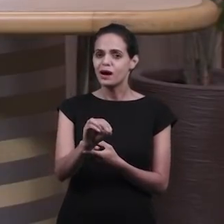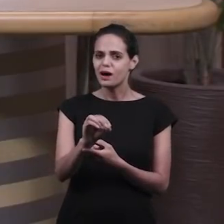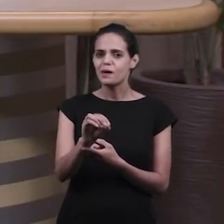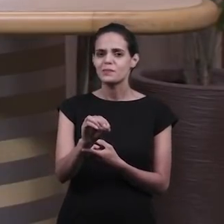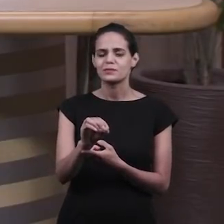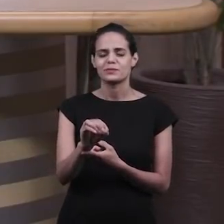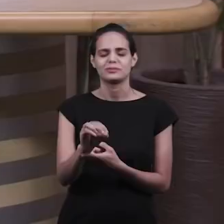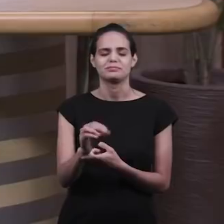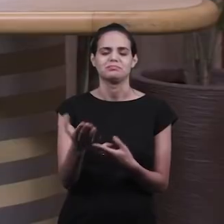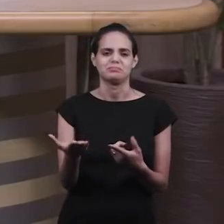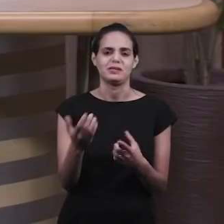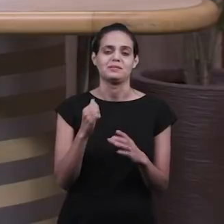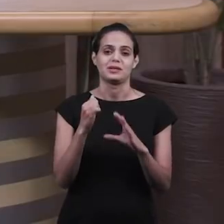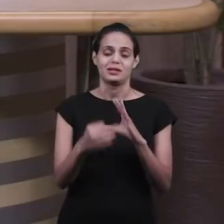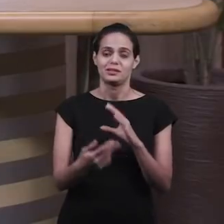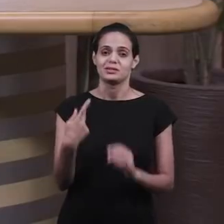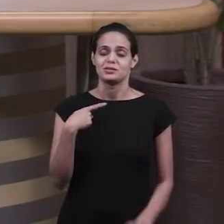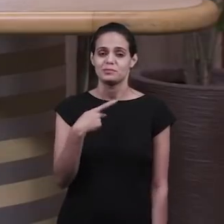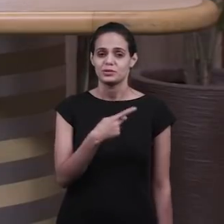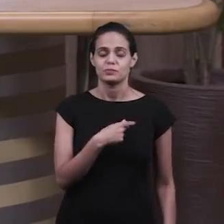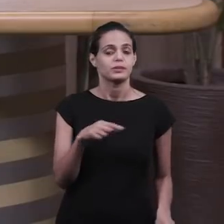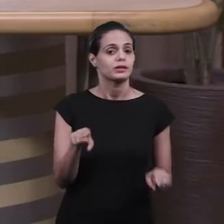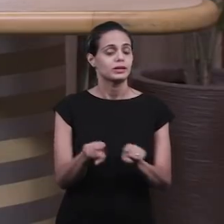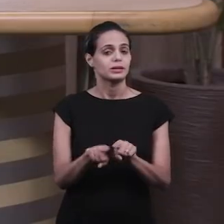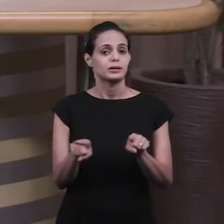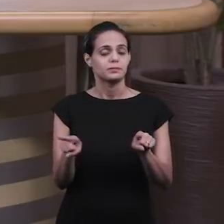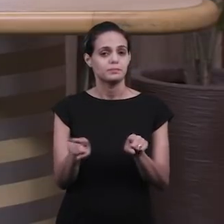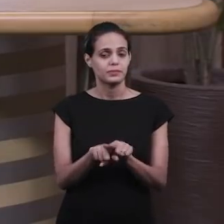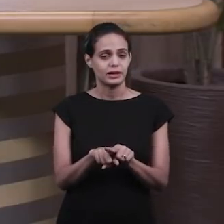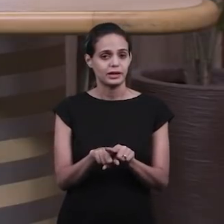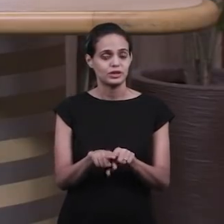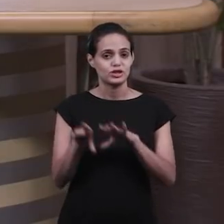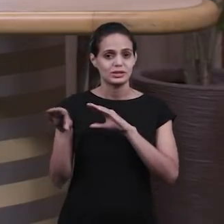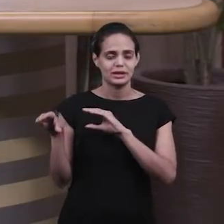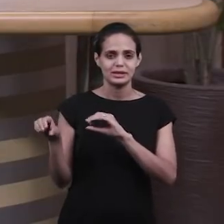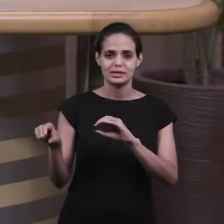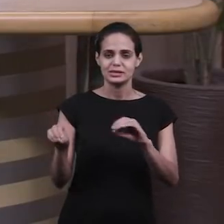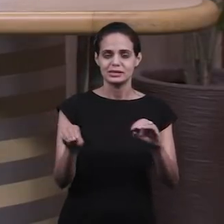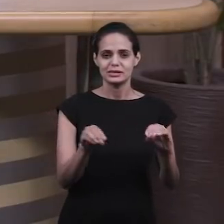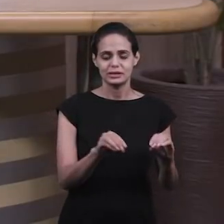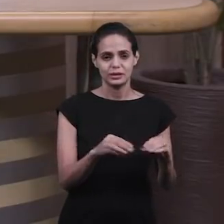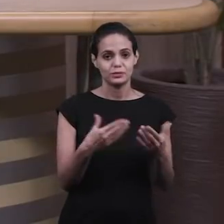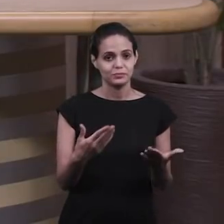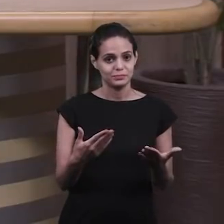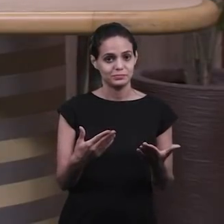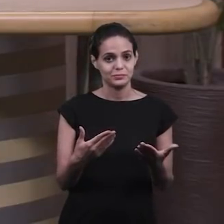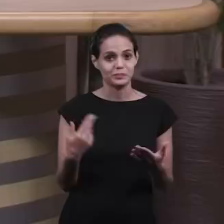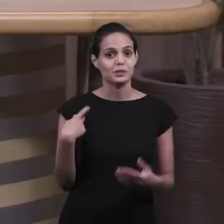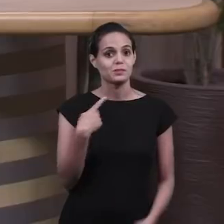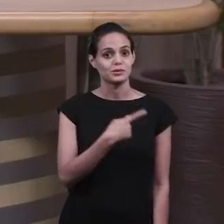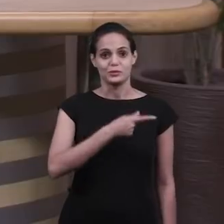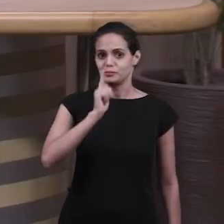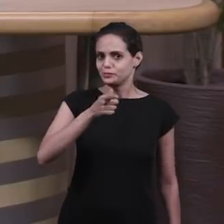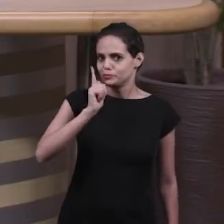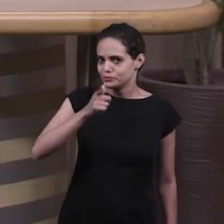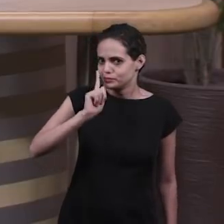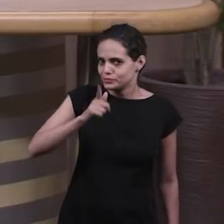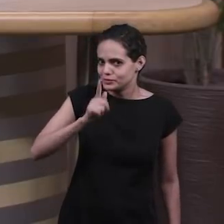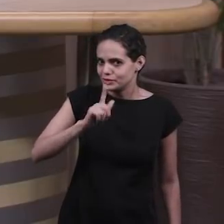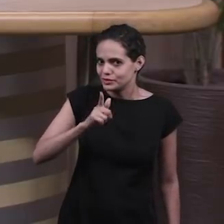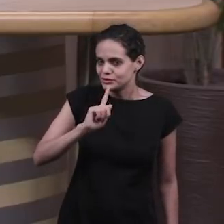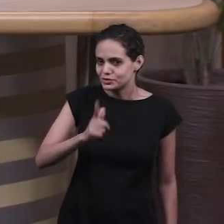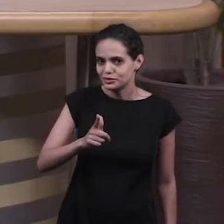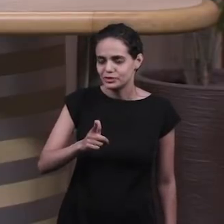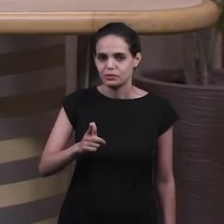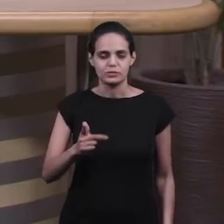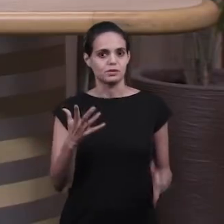características de pastor. E de ensino? Vamos pegar de ensino. Gedeuti tem uma característica de ensino